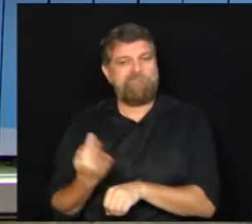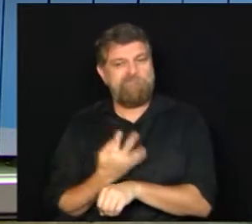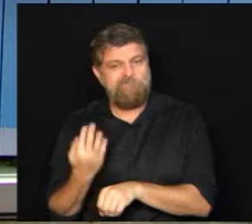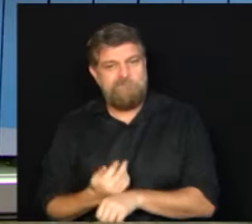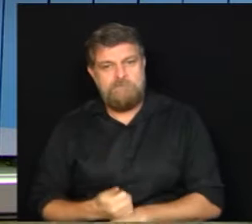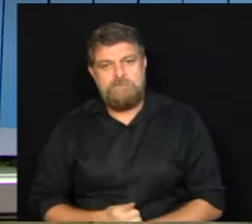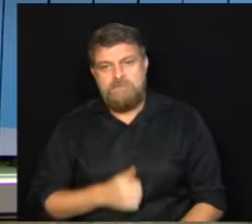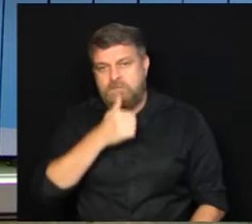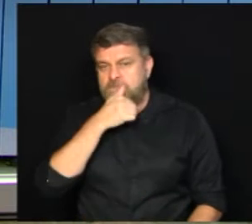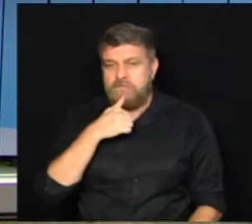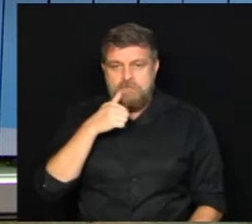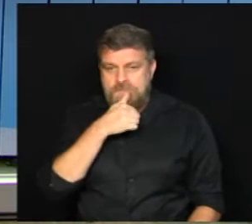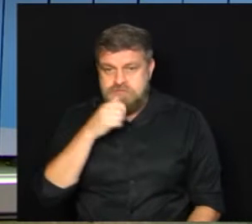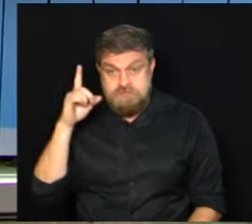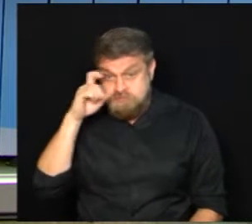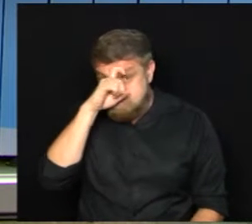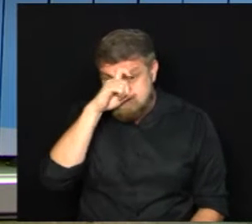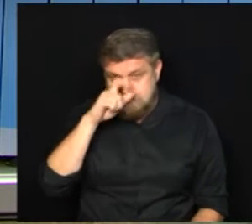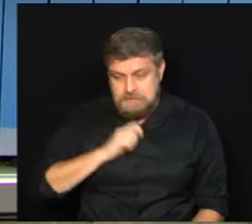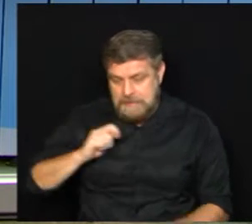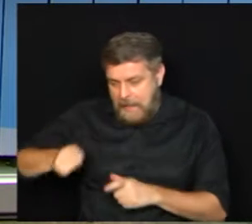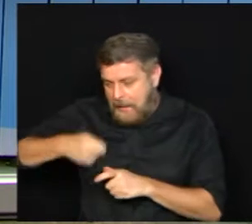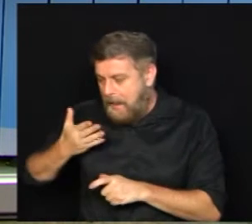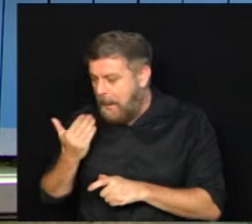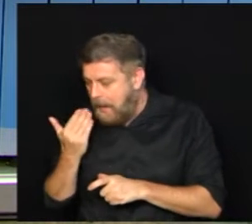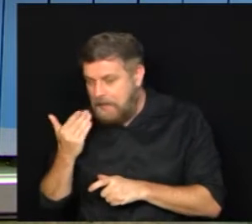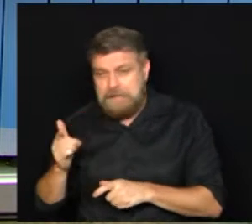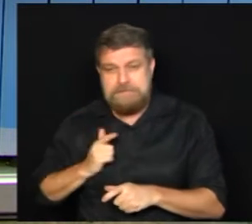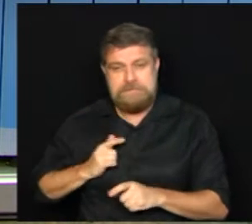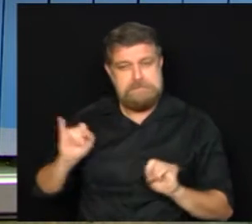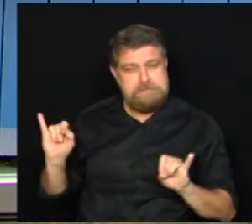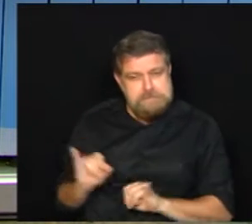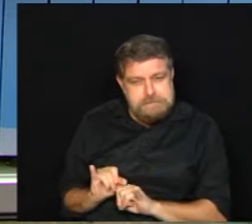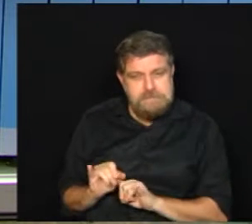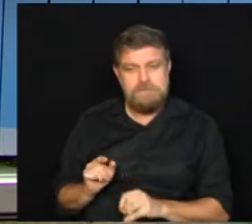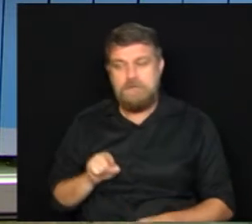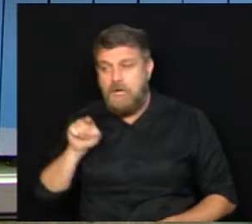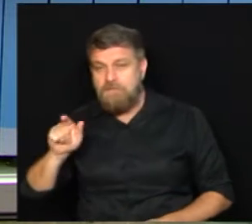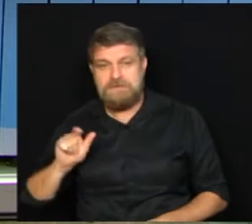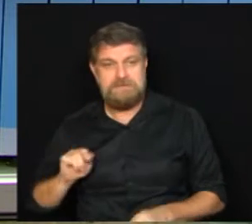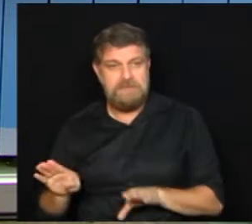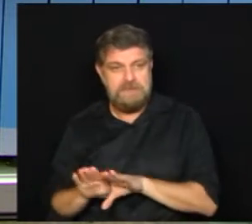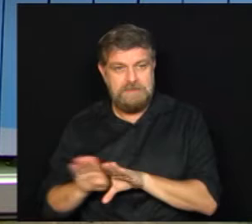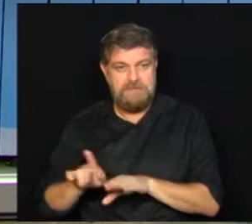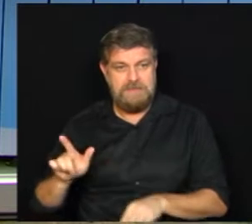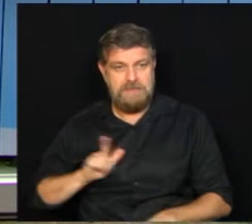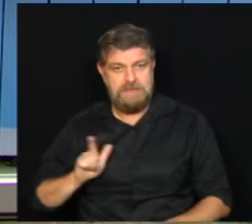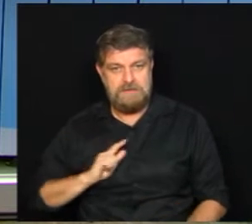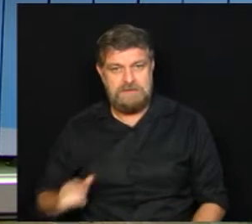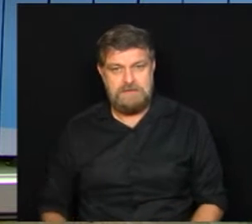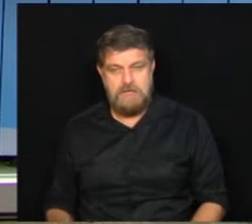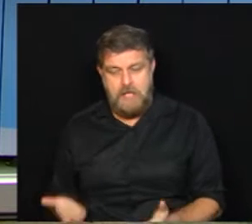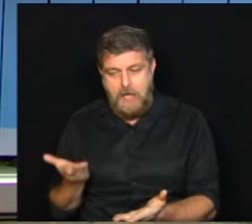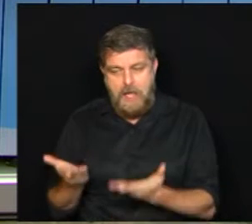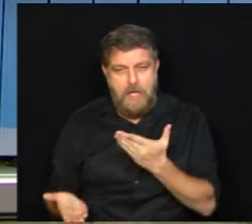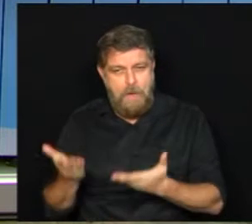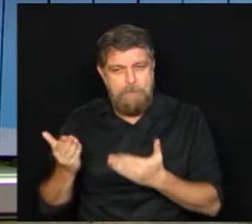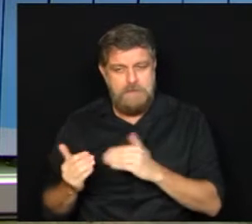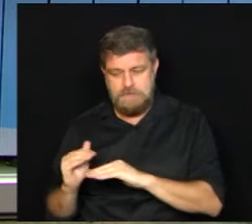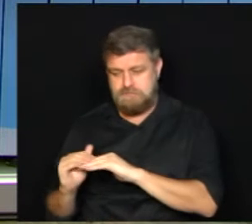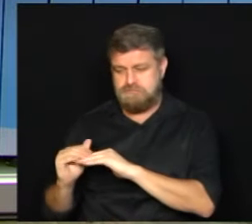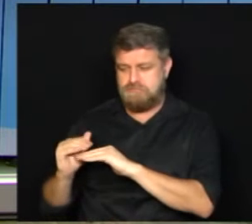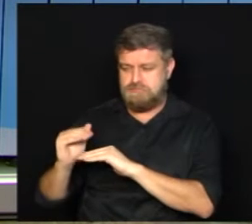com a balança? E existe uma tática também de você ficar acima do peso e quando vai chegando